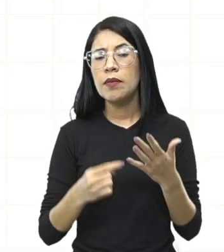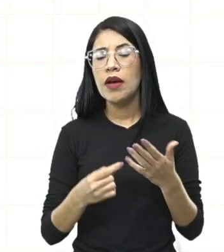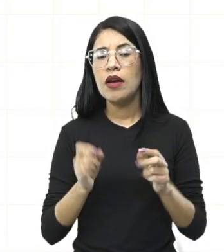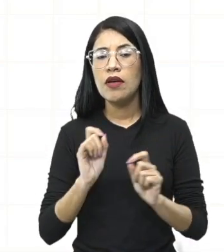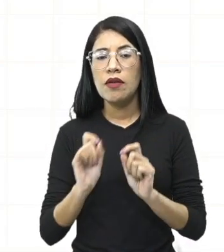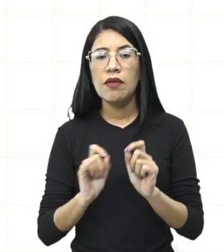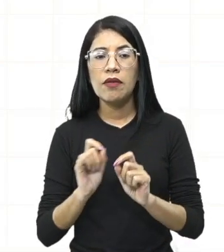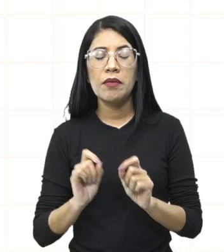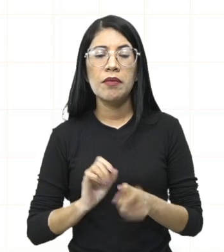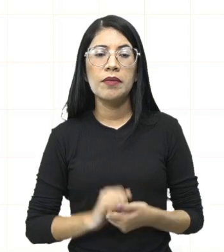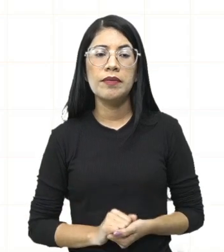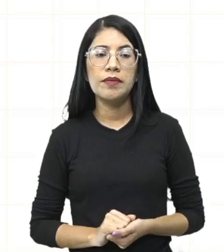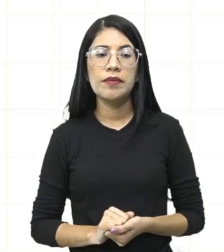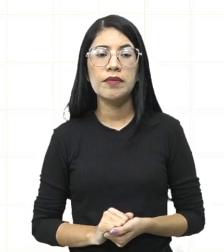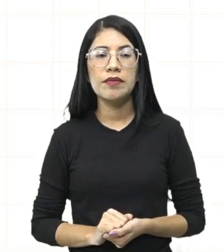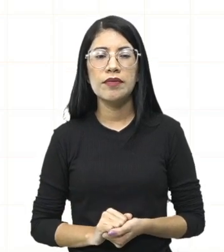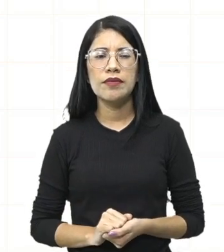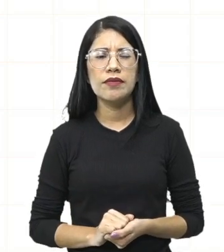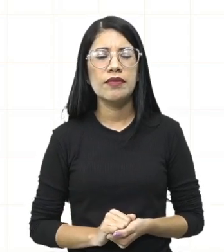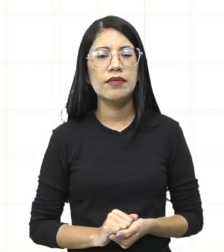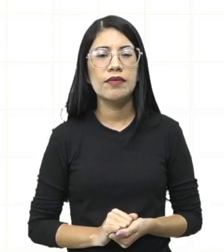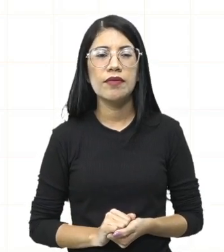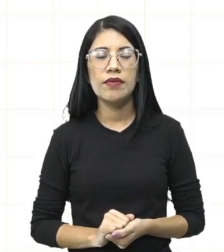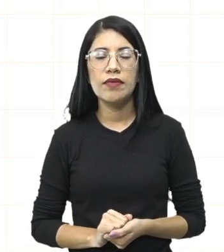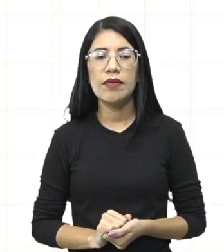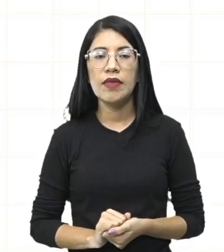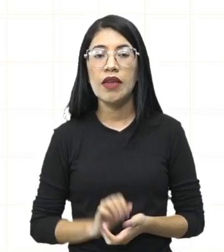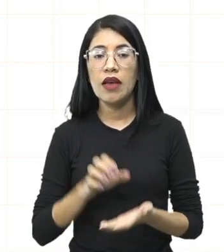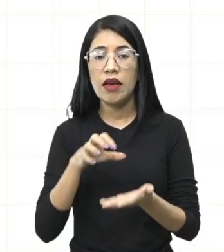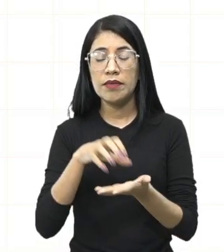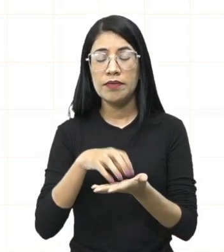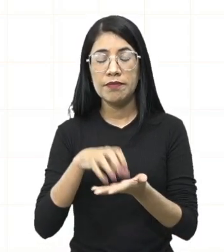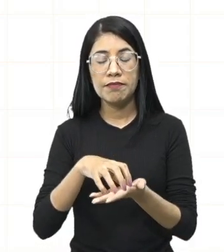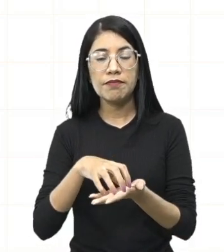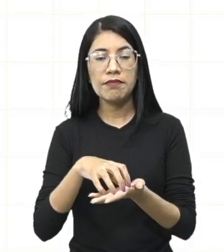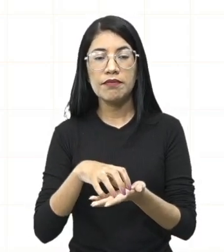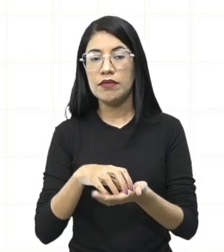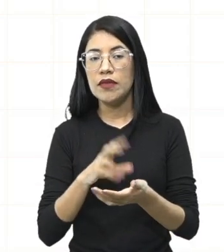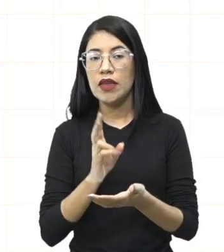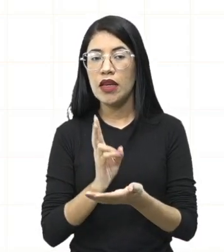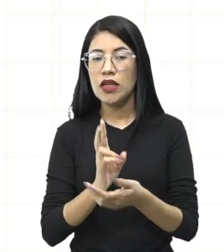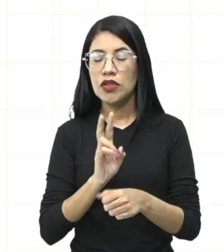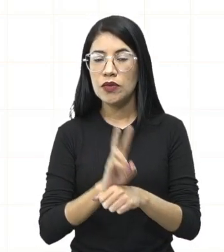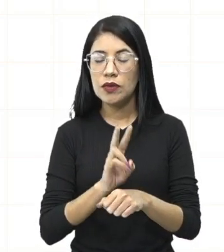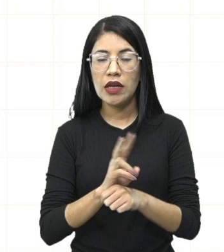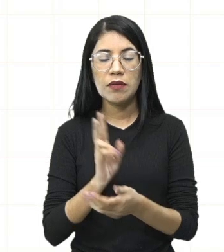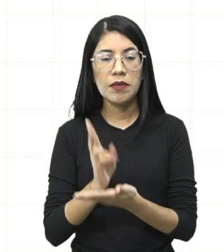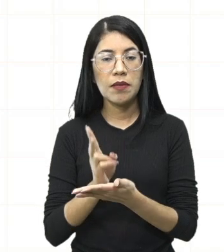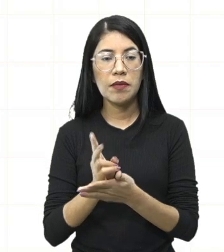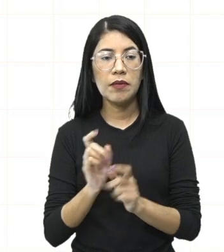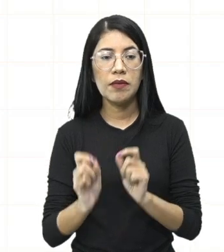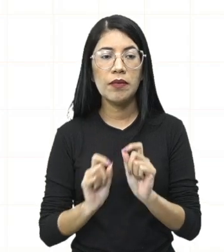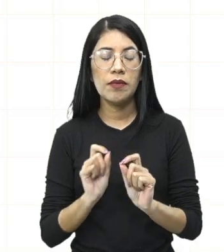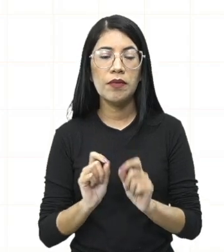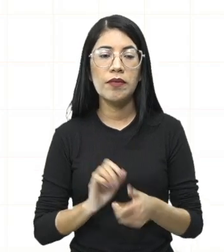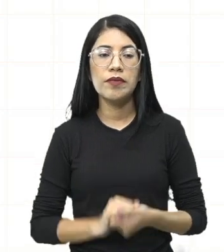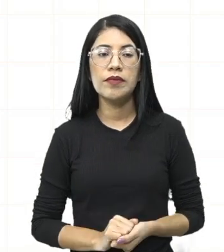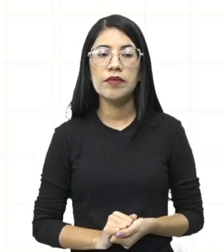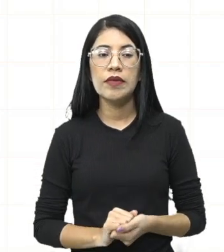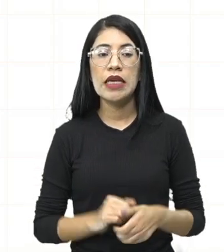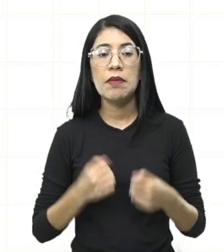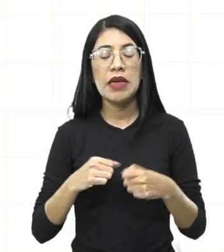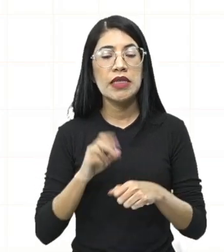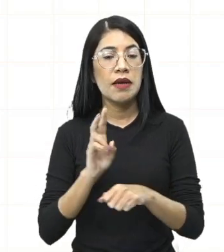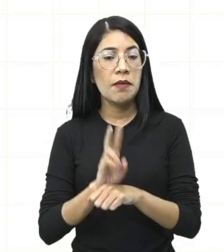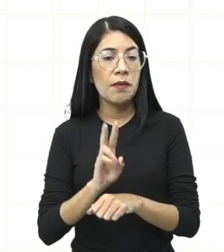desta última categoria, né? A área de preservação permanente. Então nós temos aqui preservar